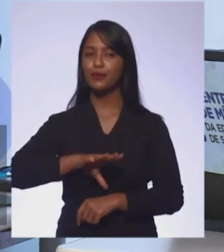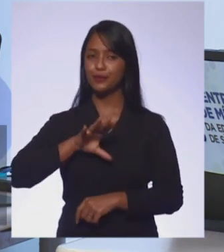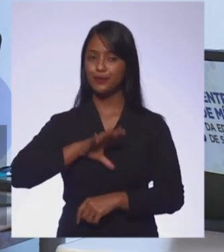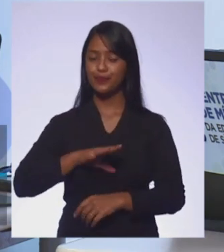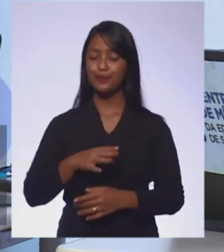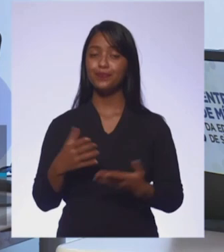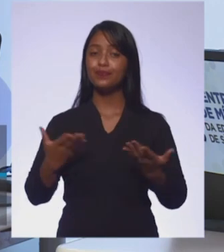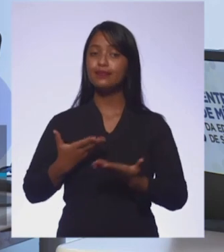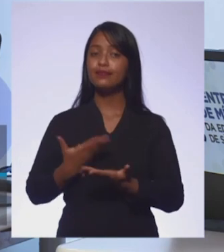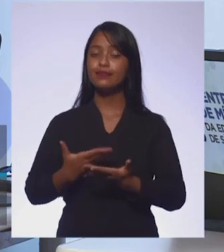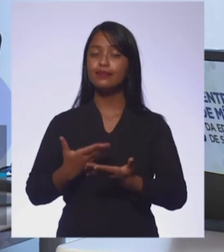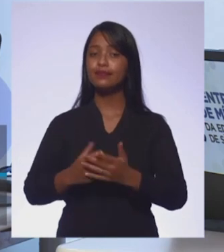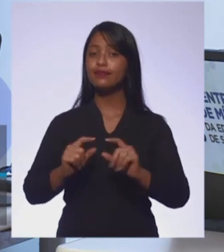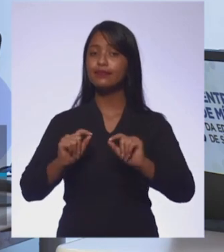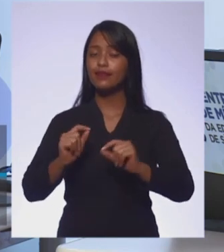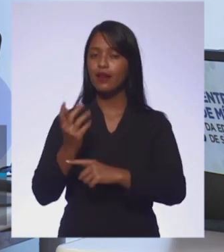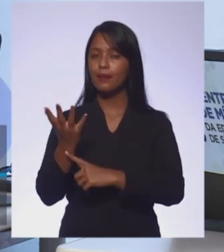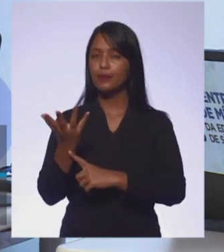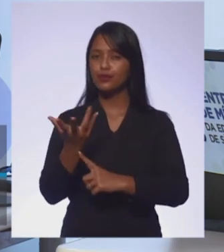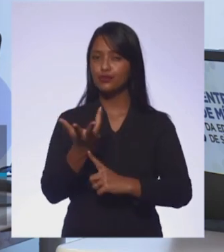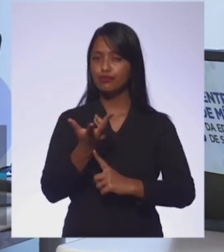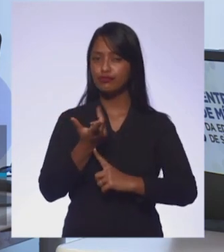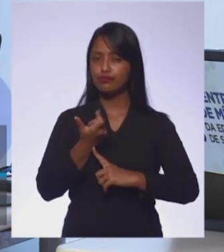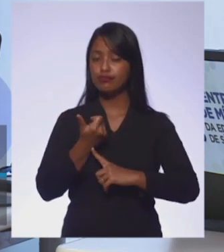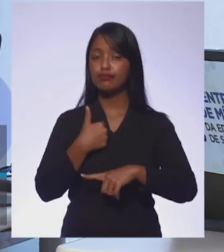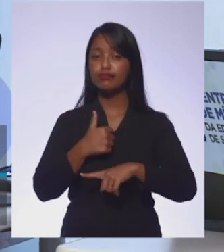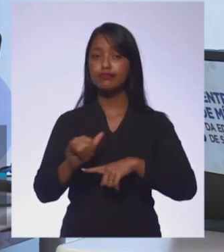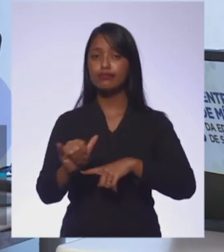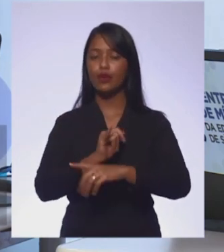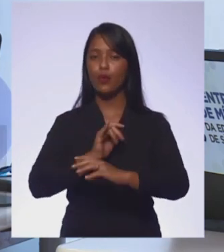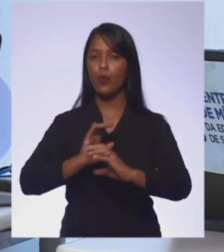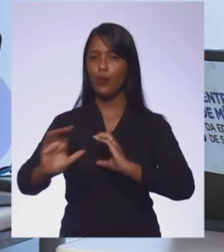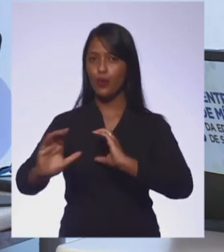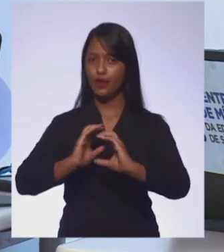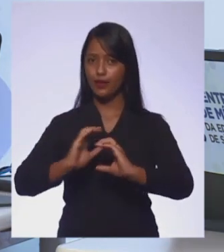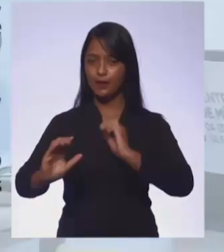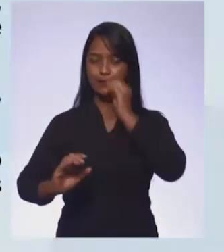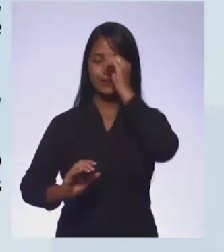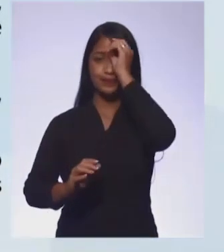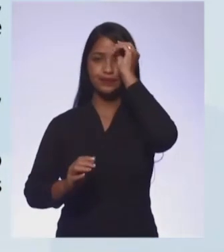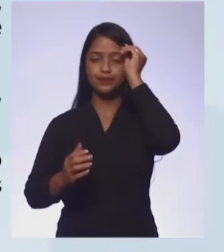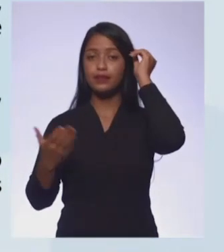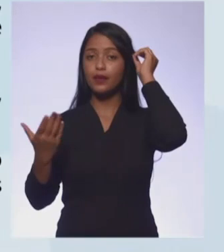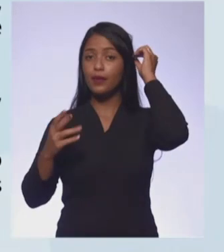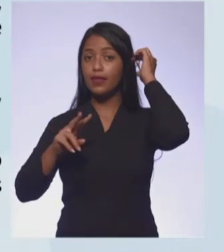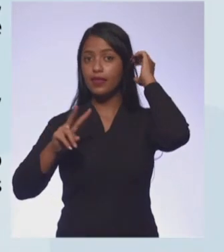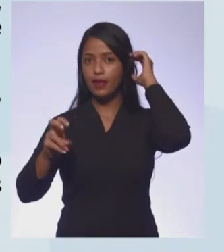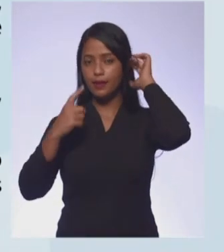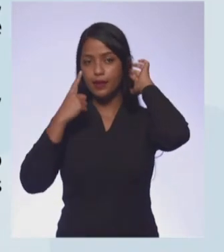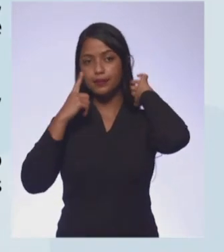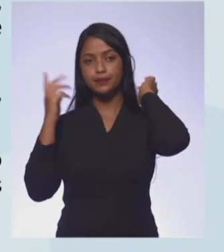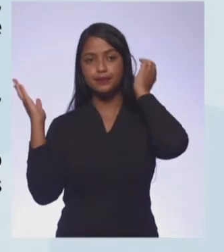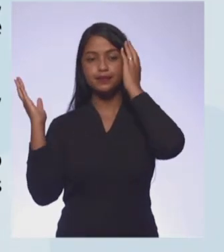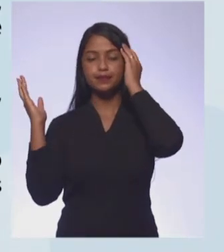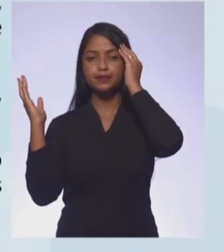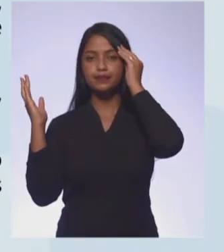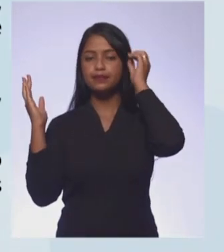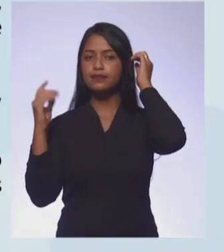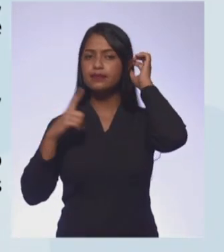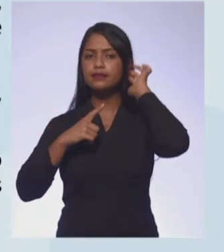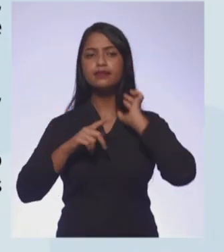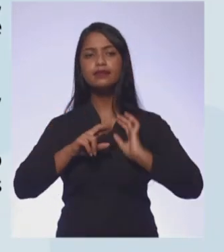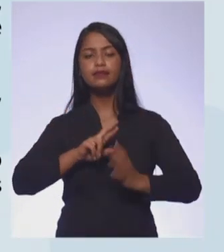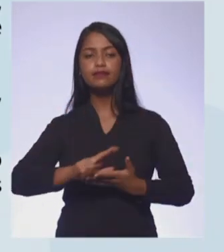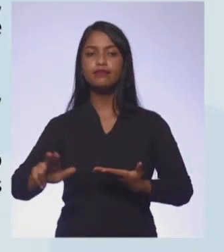hoje, persuasão, estratégia de comunicação. Tema da nossa aula na tela, os recursos linguísticos